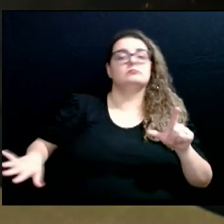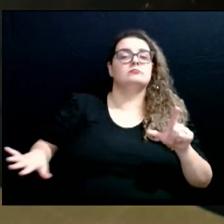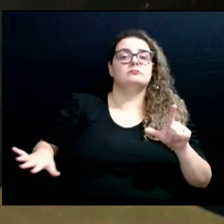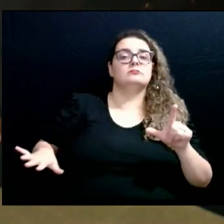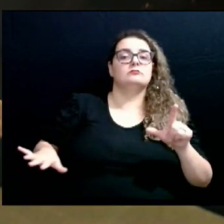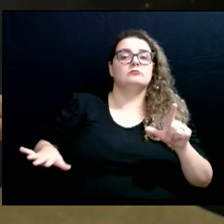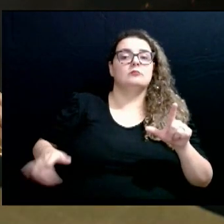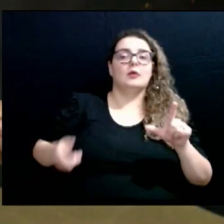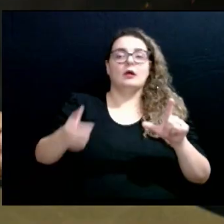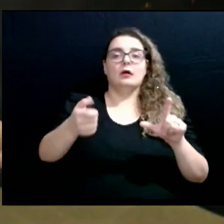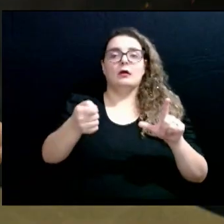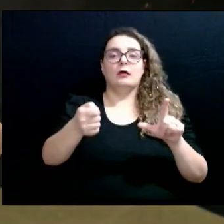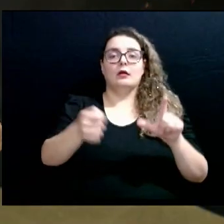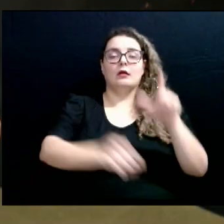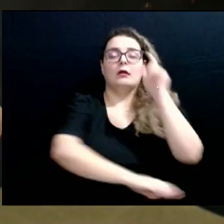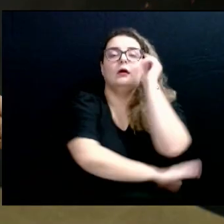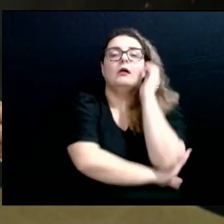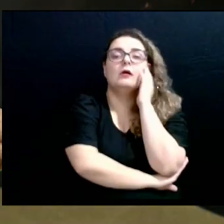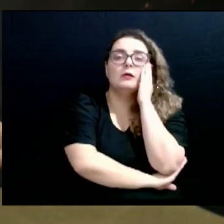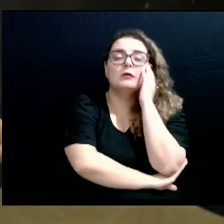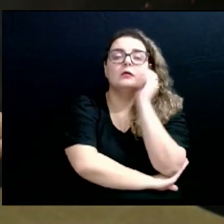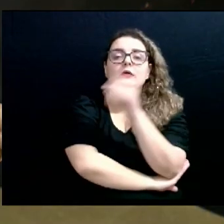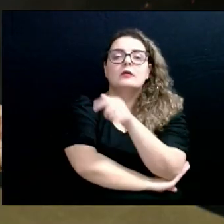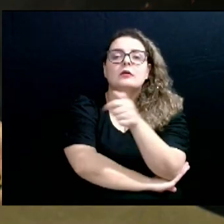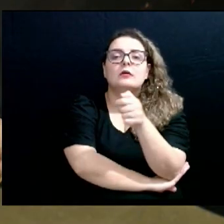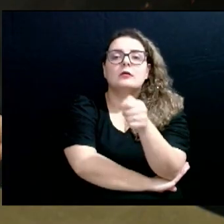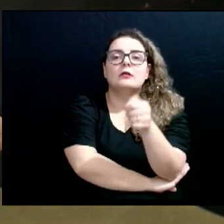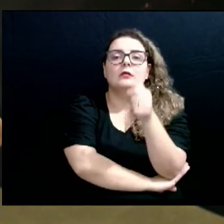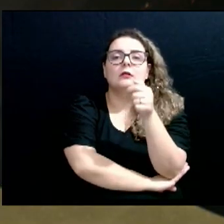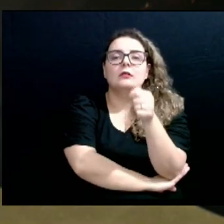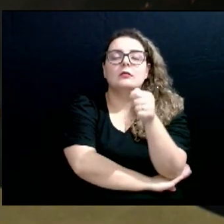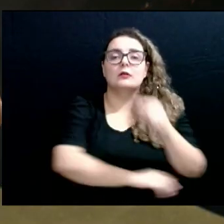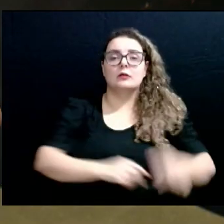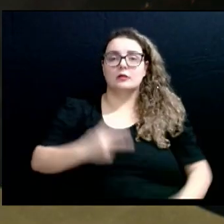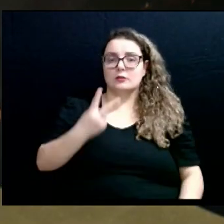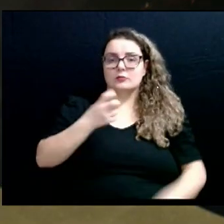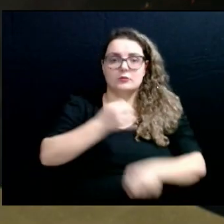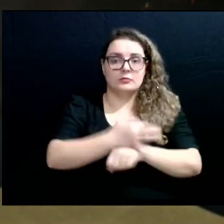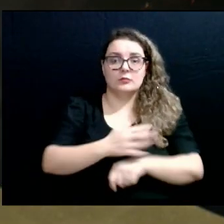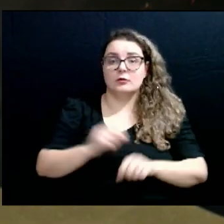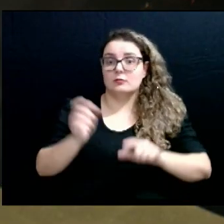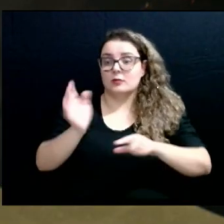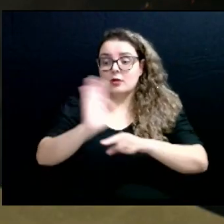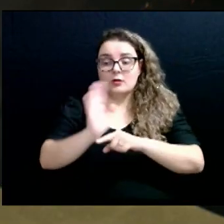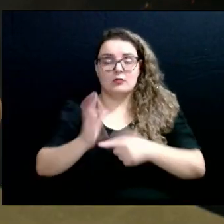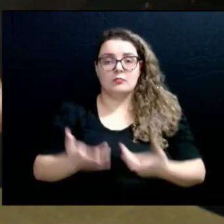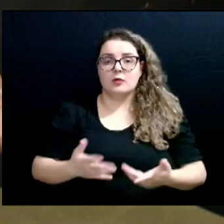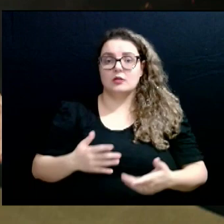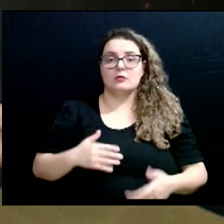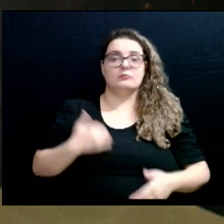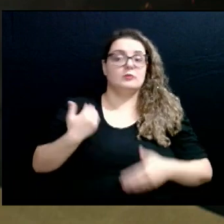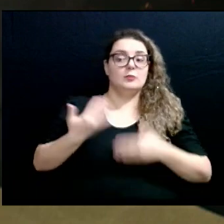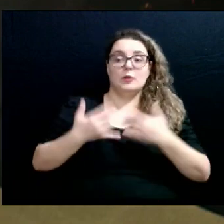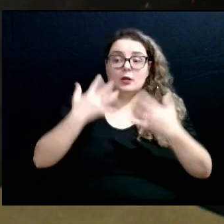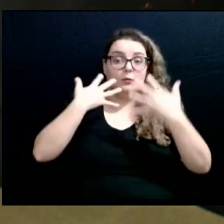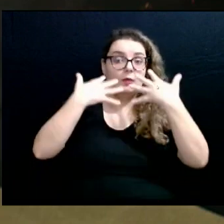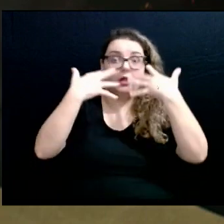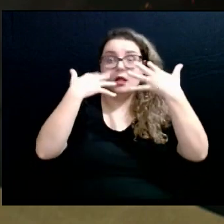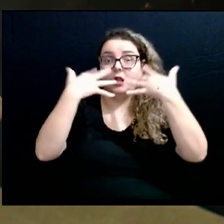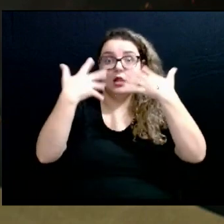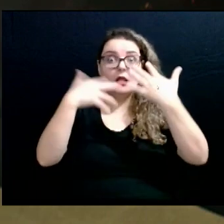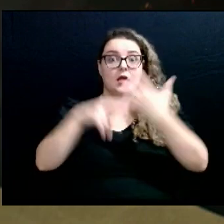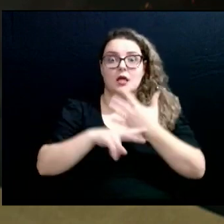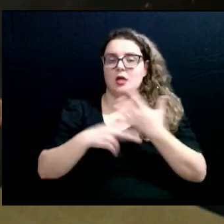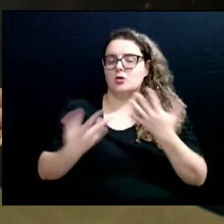TV, né? Assistindo lá, 2 horas da manhã você tá lá assistindo um filme, e esse filme ele tá impactando você e tá